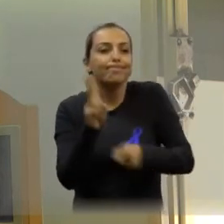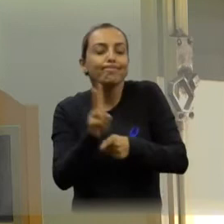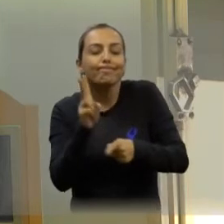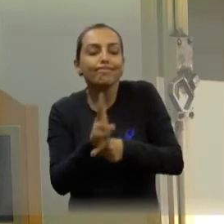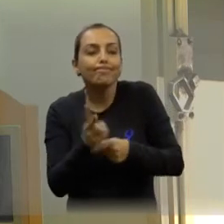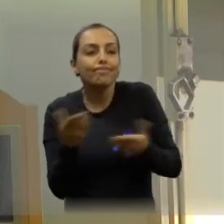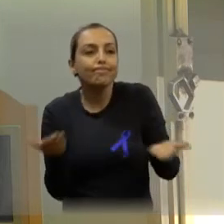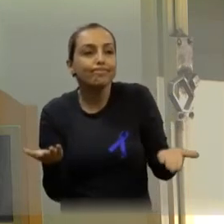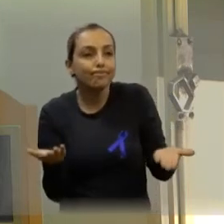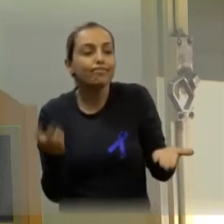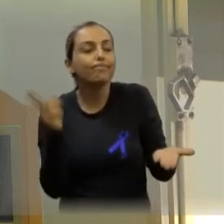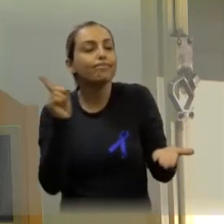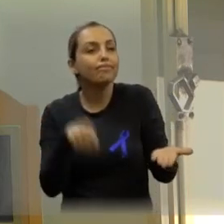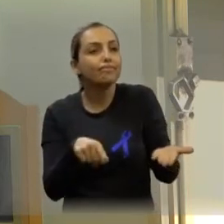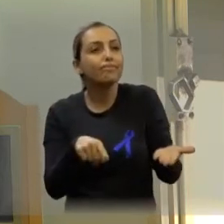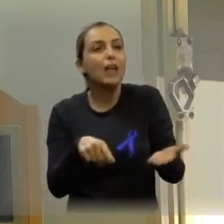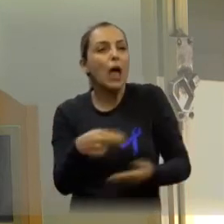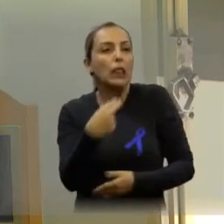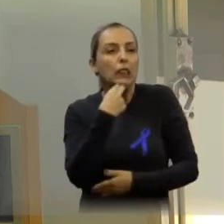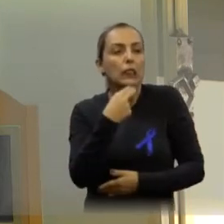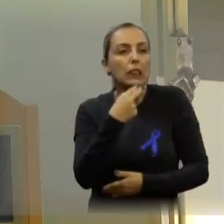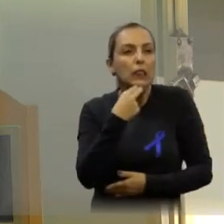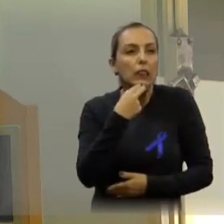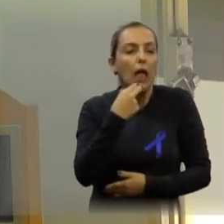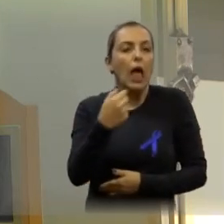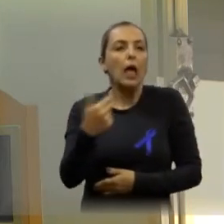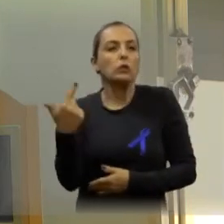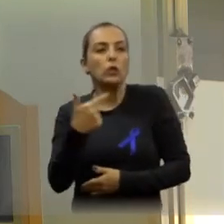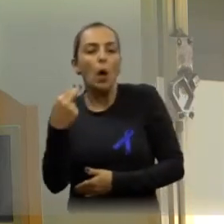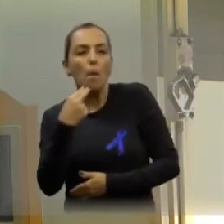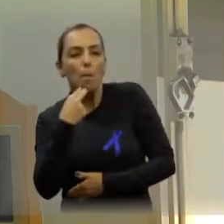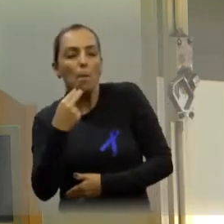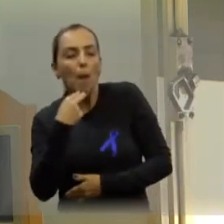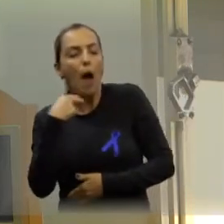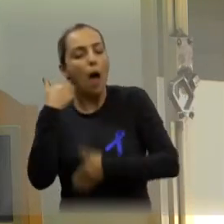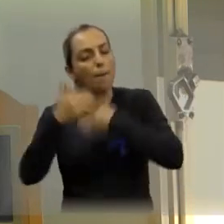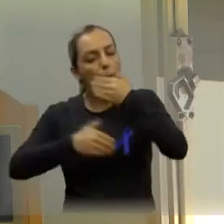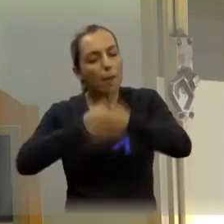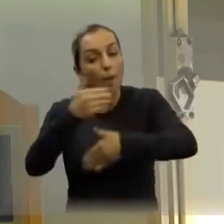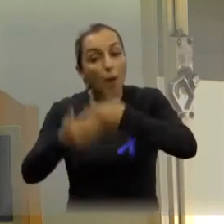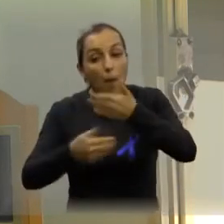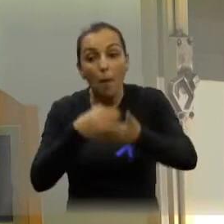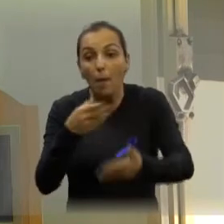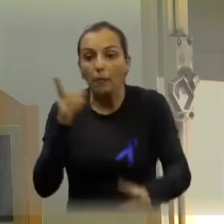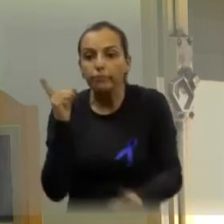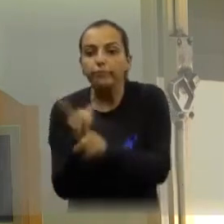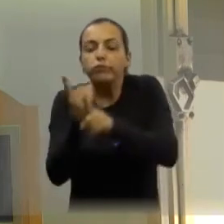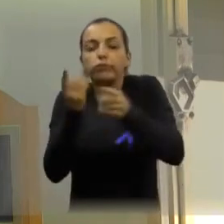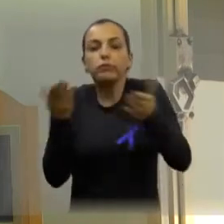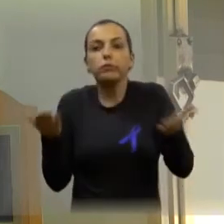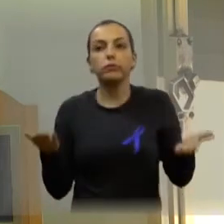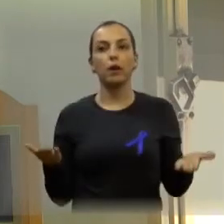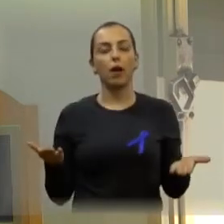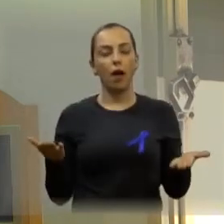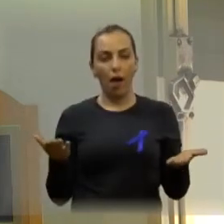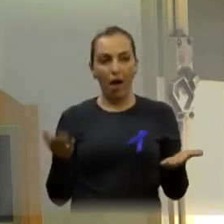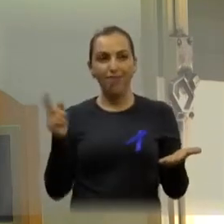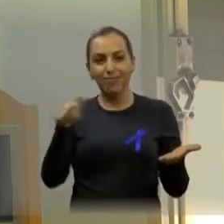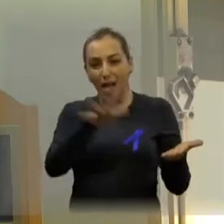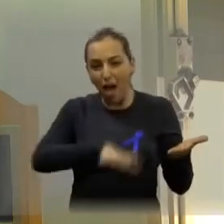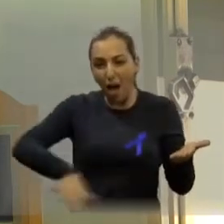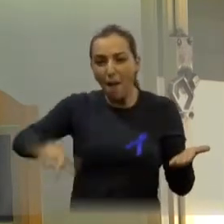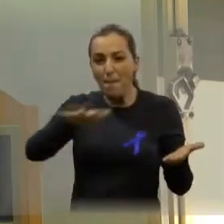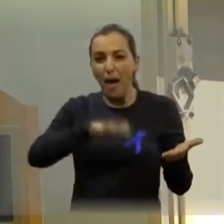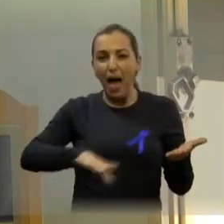Gerson, os nossos netos, bisnetos, tataranetos, vai ser aqui, vai ser um